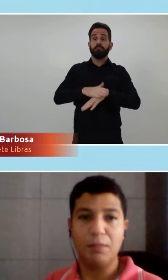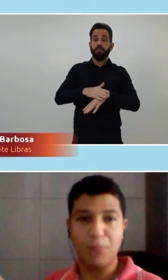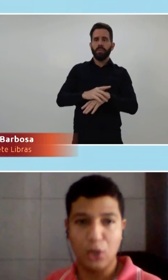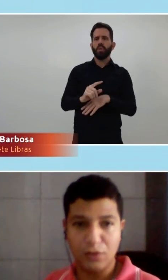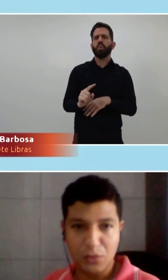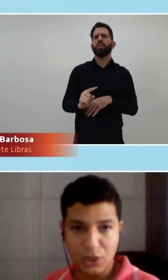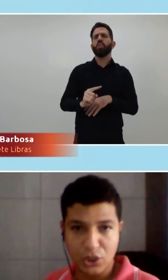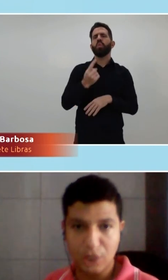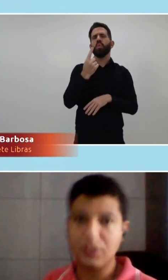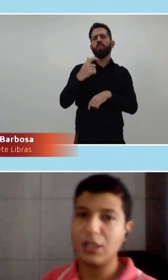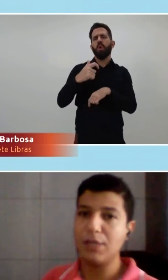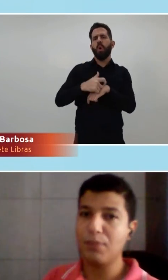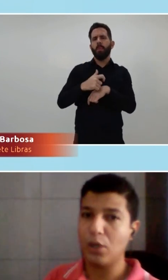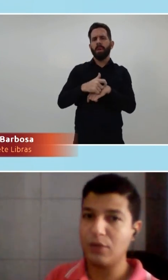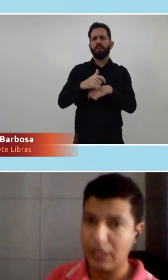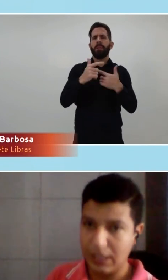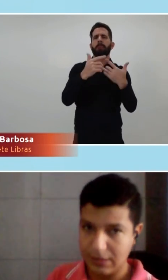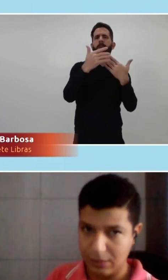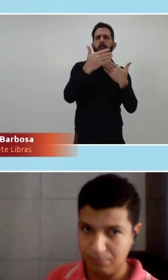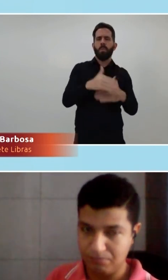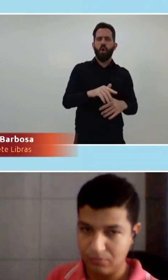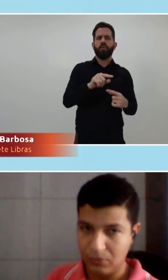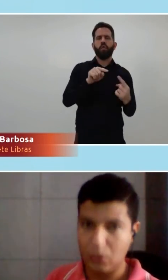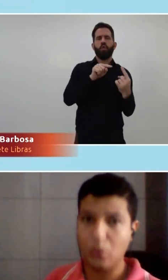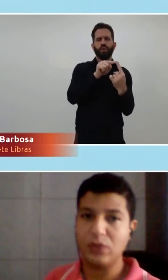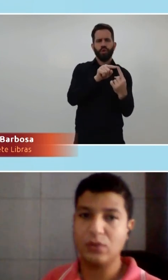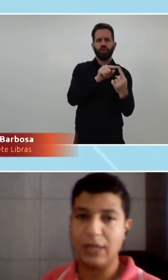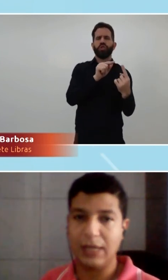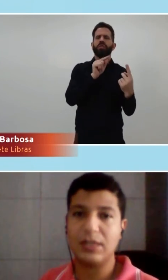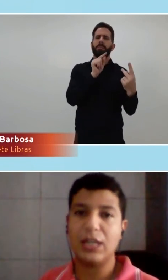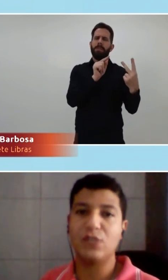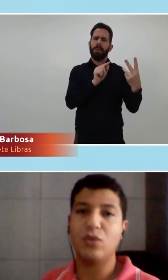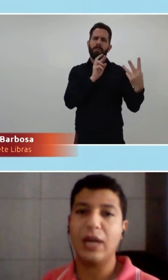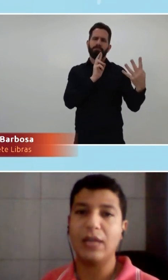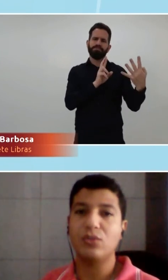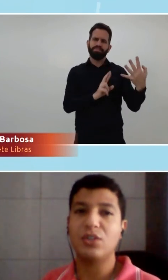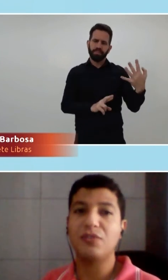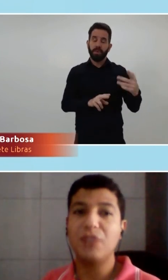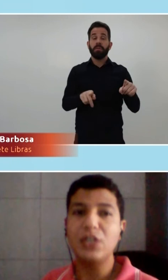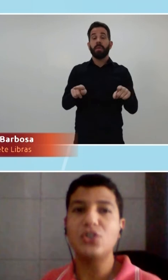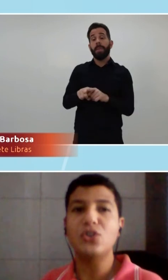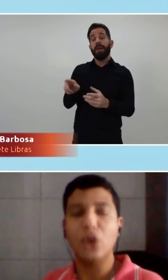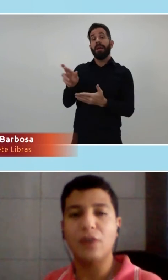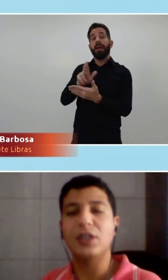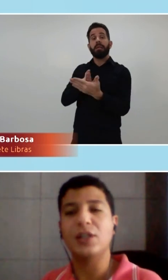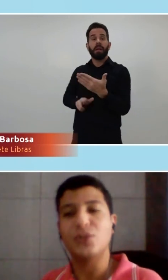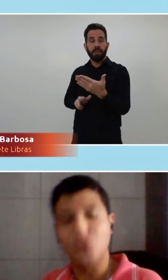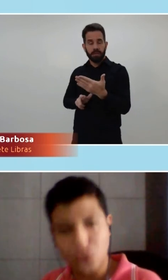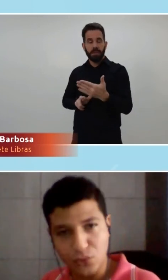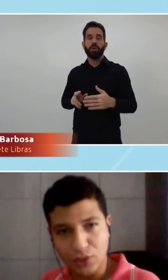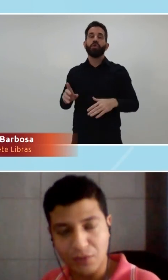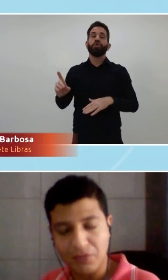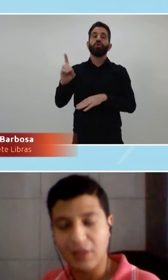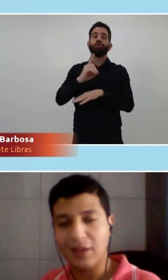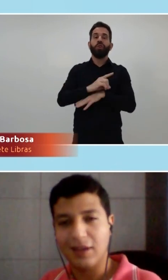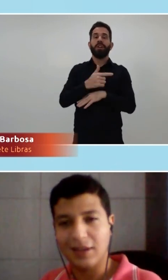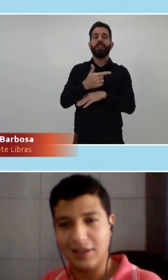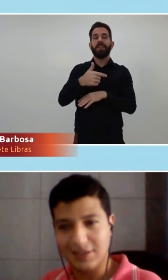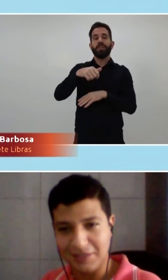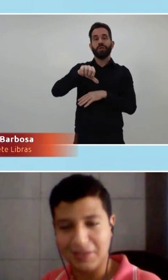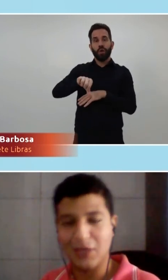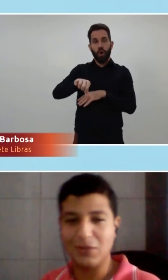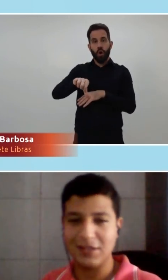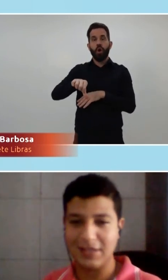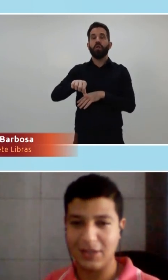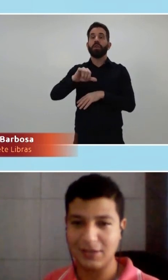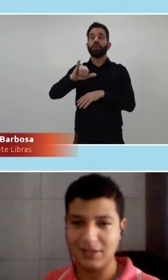de prova objetiva e prova de redação. O resultado será divulgado no dia 29 de junho. E